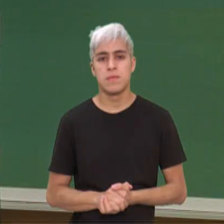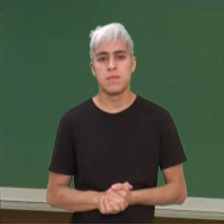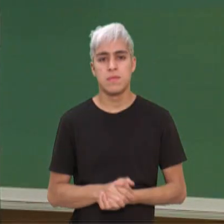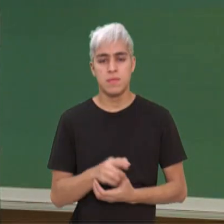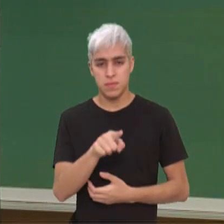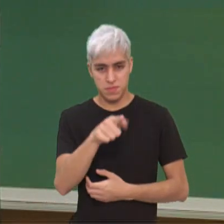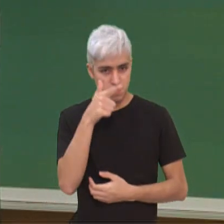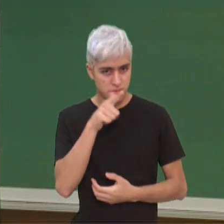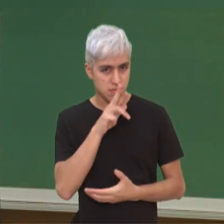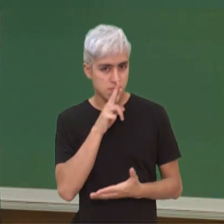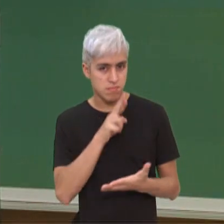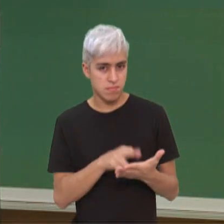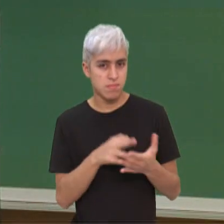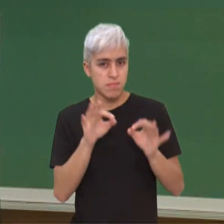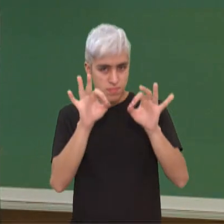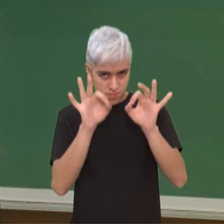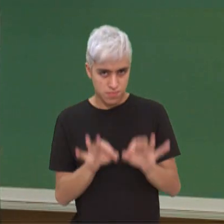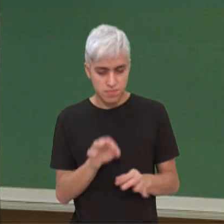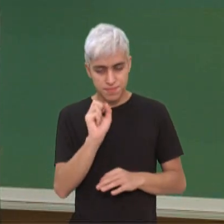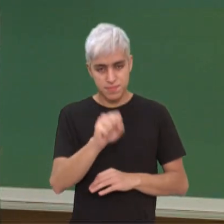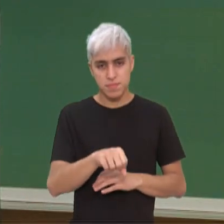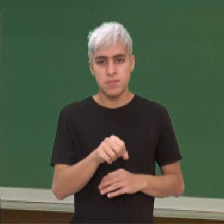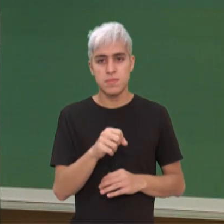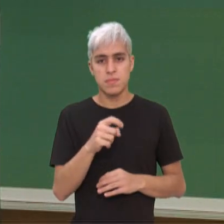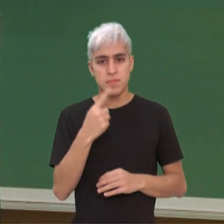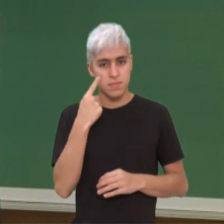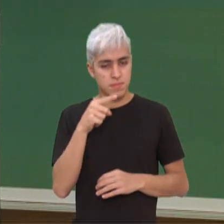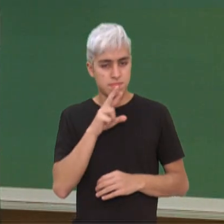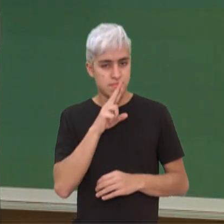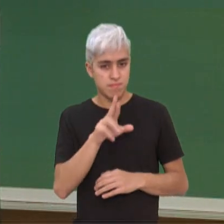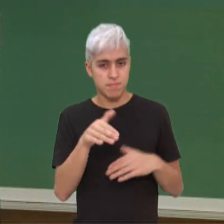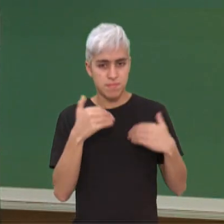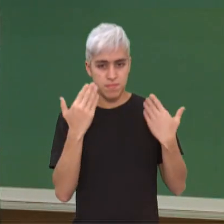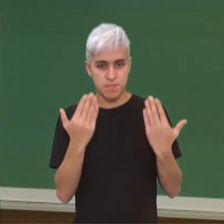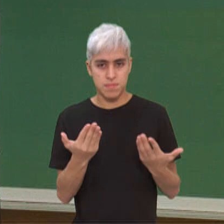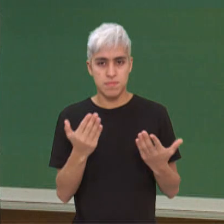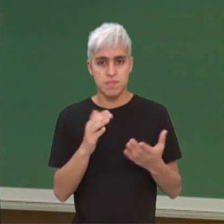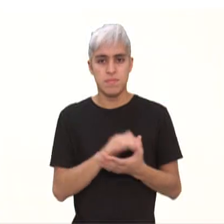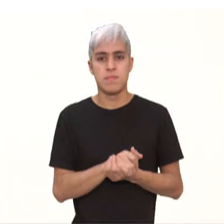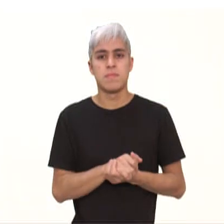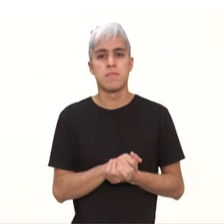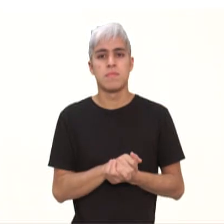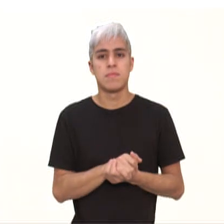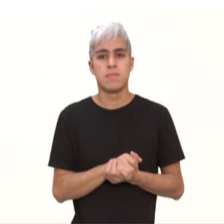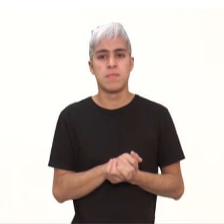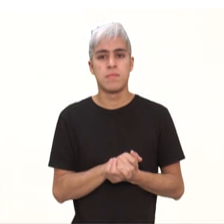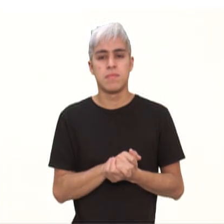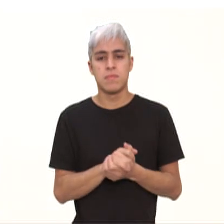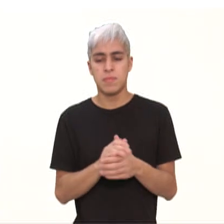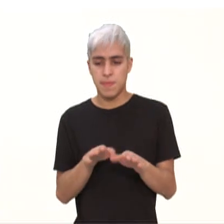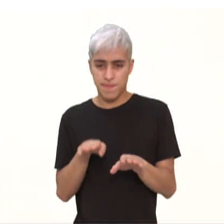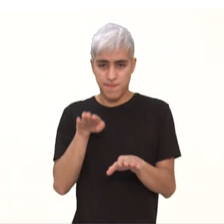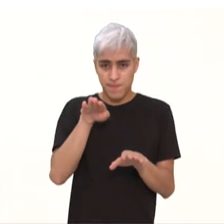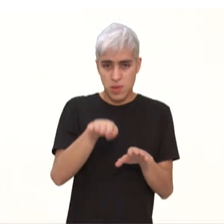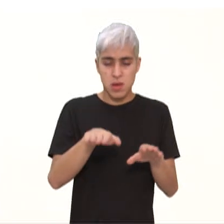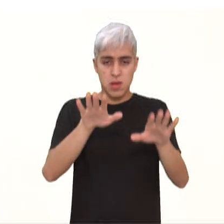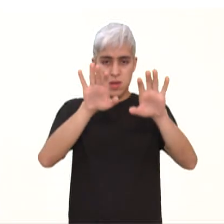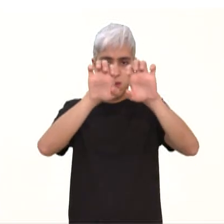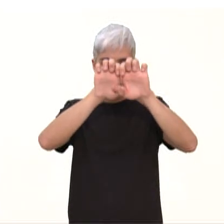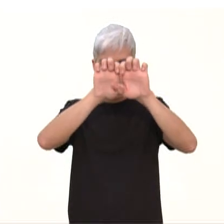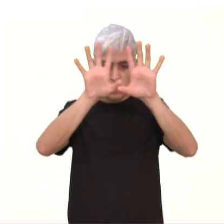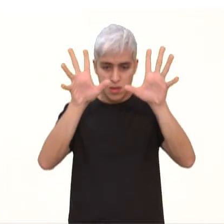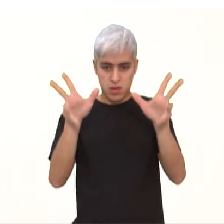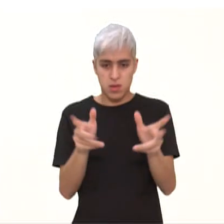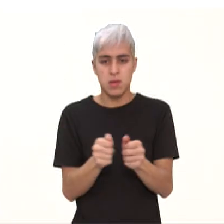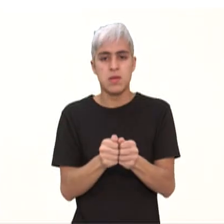E aí, você conseguiu responder? Tenho certeza que sim. Vamos à resposta então? É pegada ecológica, né? Que